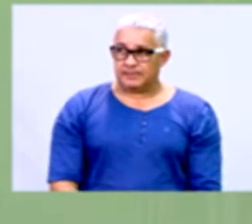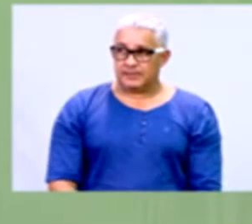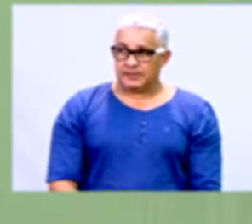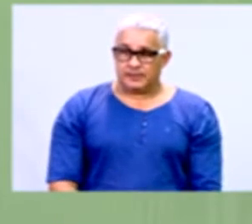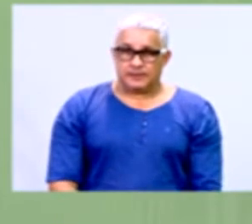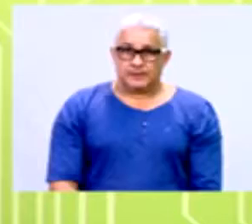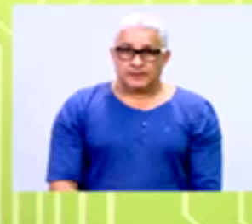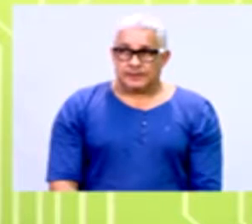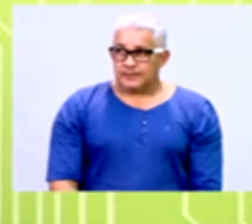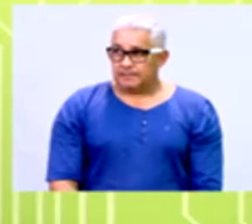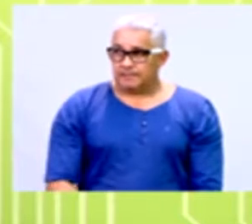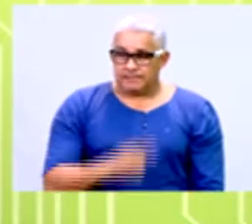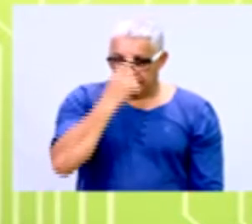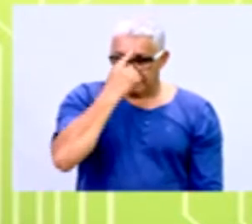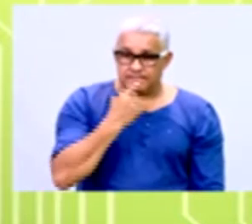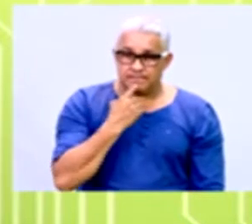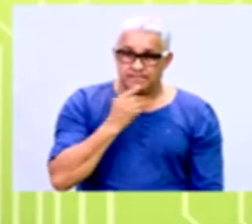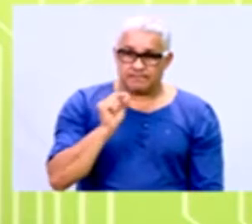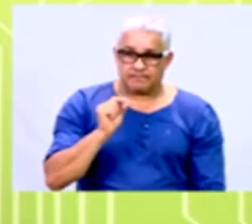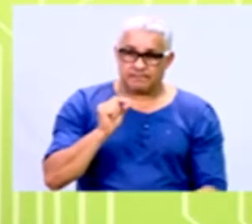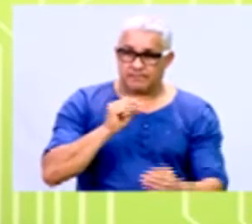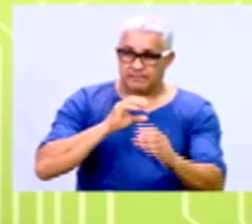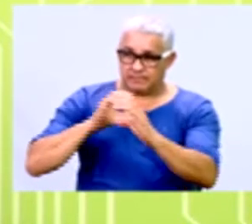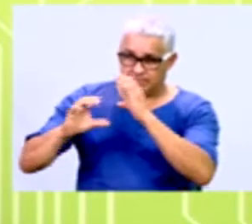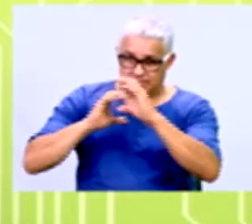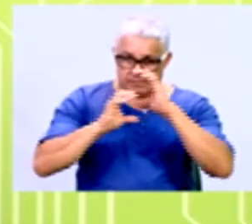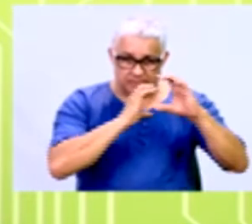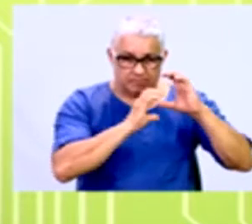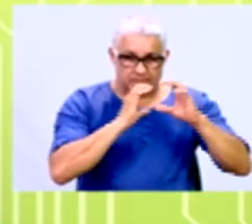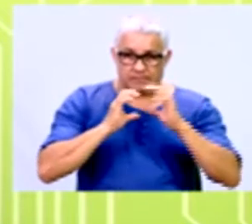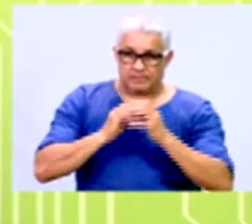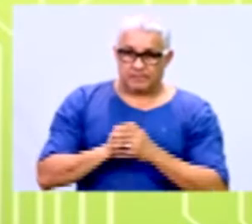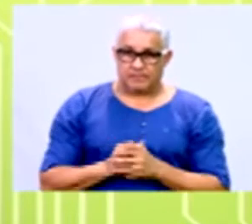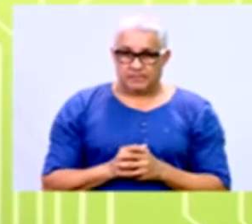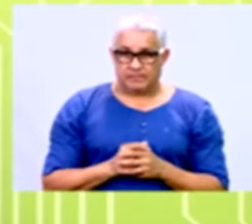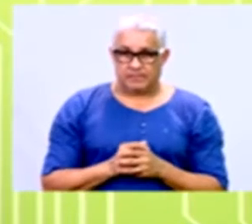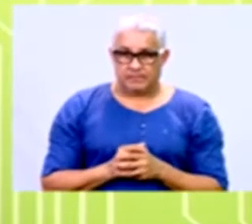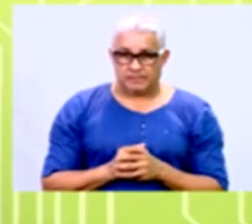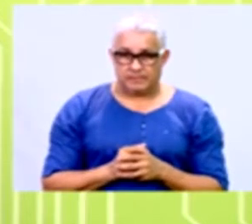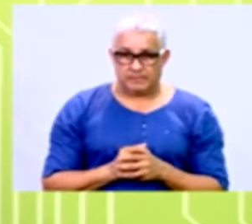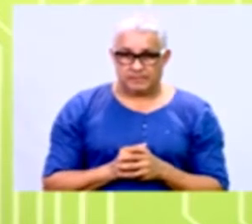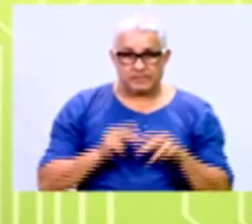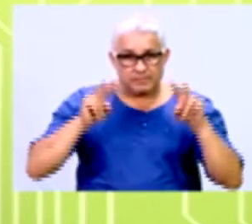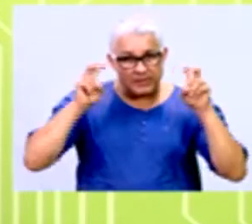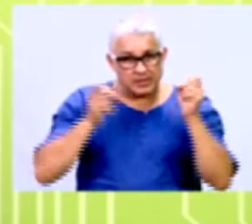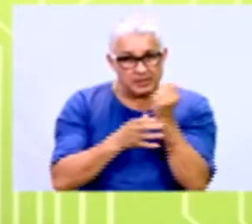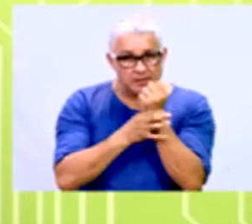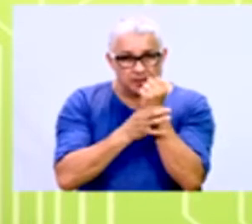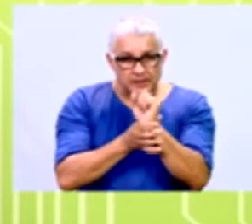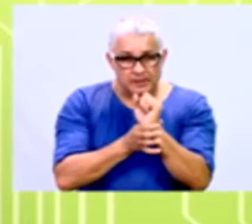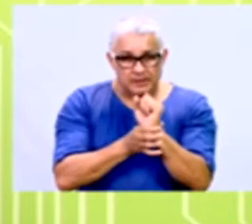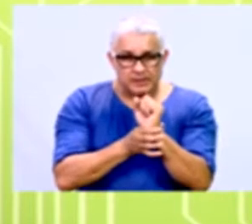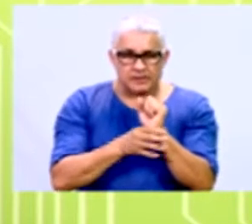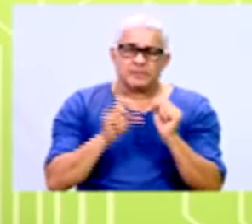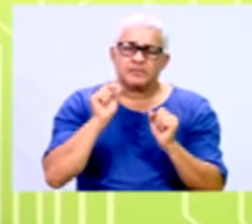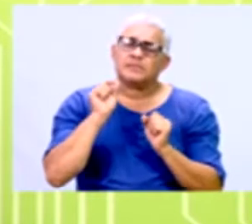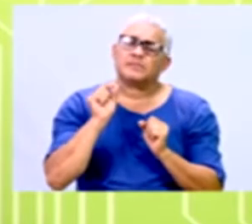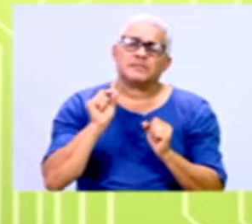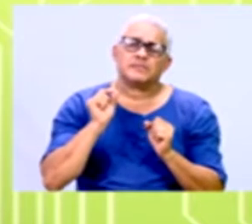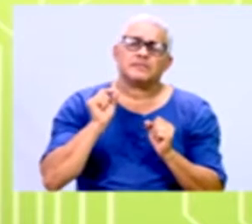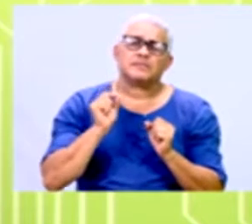nesse perfil aí, né, das comunicações, enfim, né, a gente falou um pouco de segurança, né, que a segurança faz